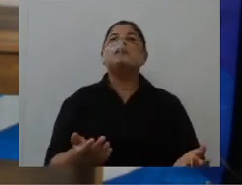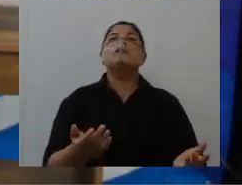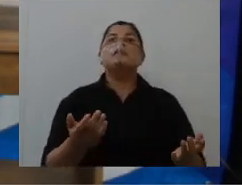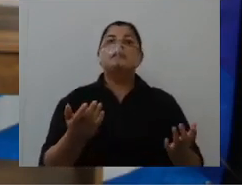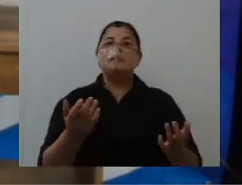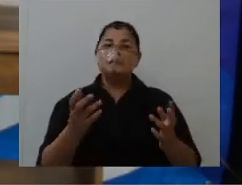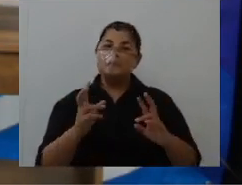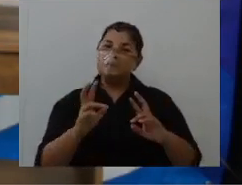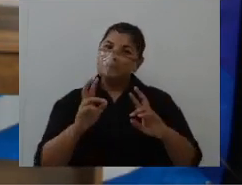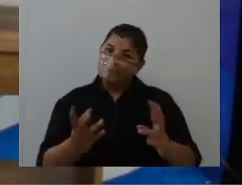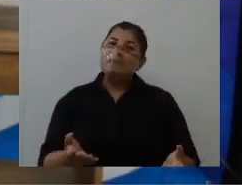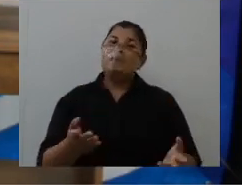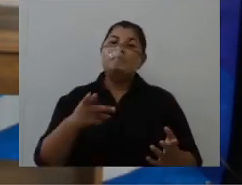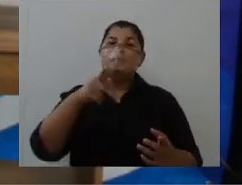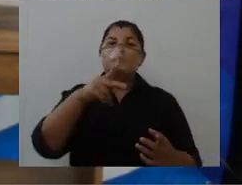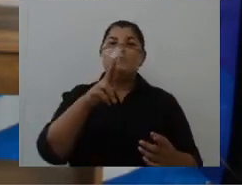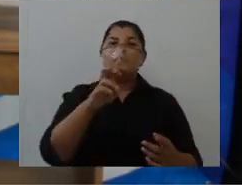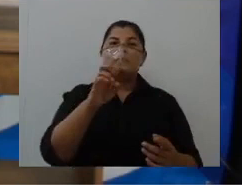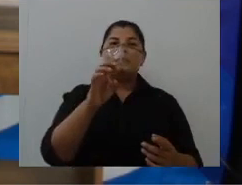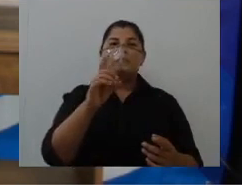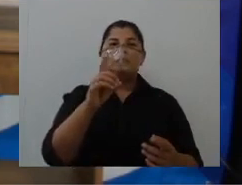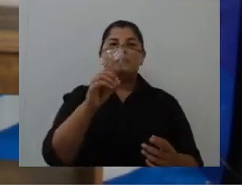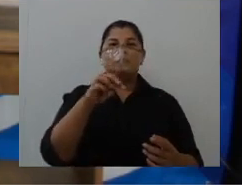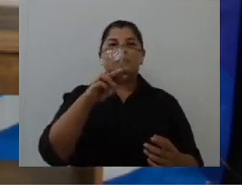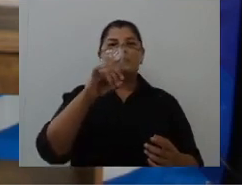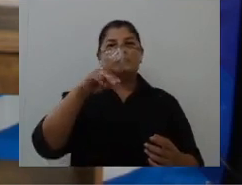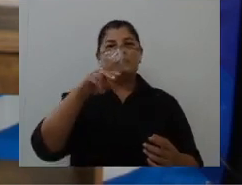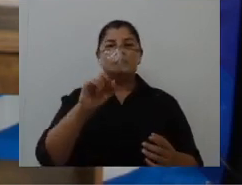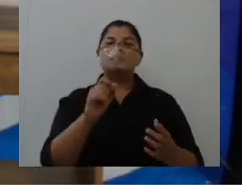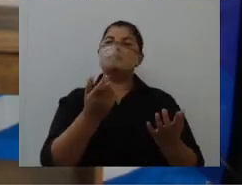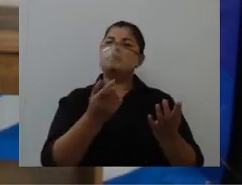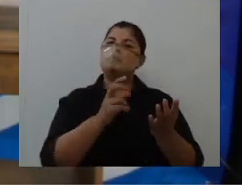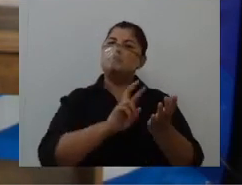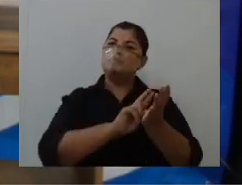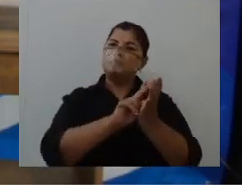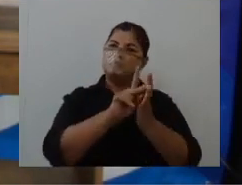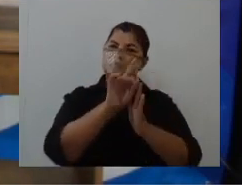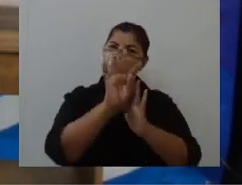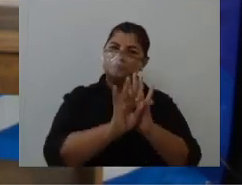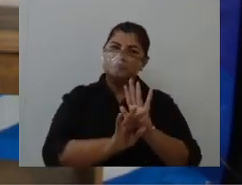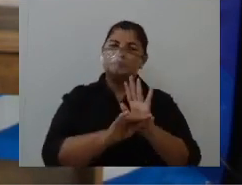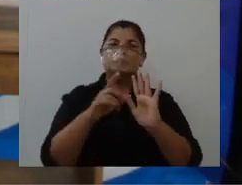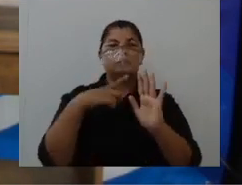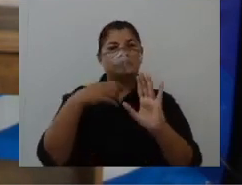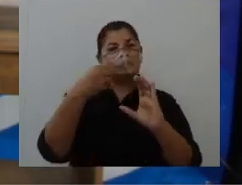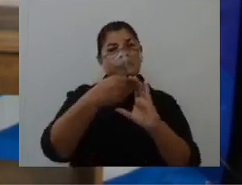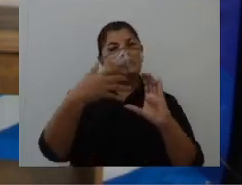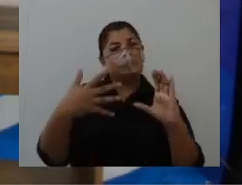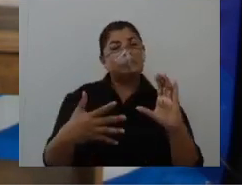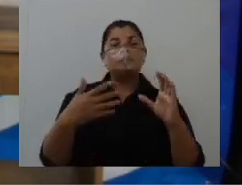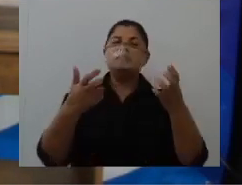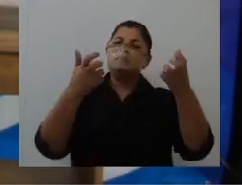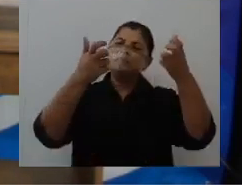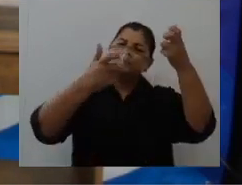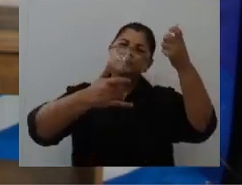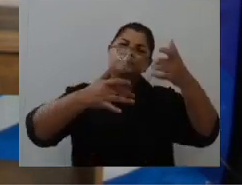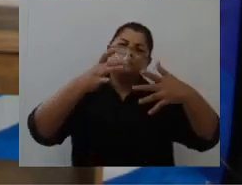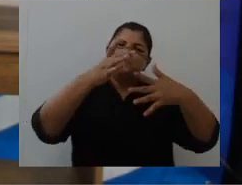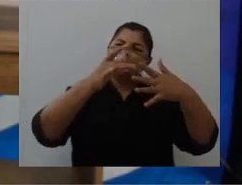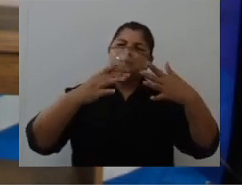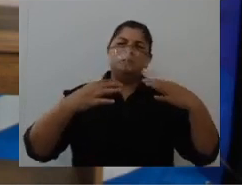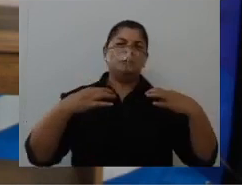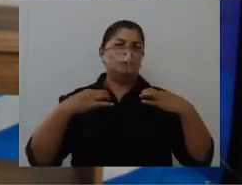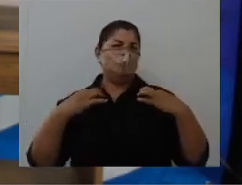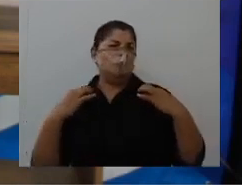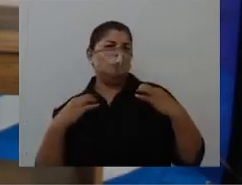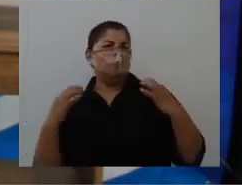comigo. Predominância tipológica. Então, o texto ele até apresenta características de uma descrição. Da roupa, da personagem,